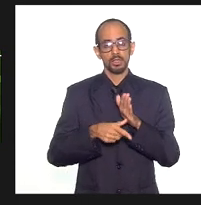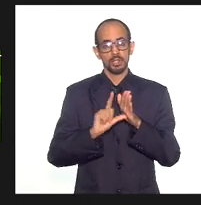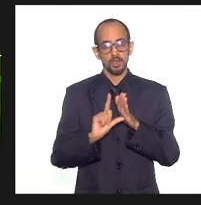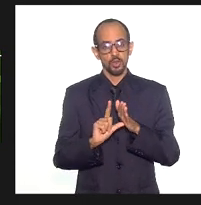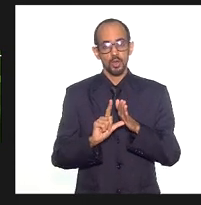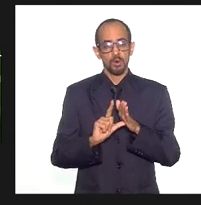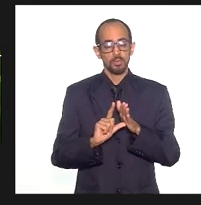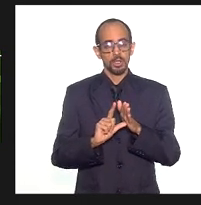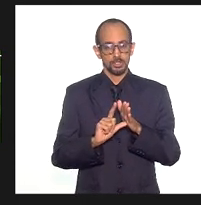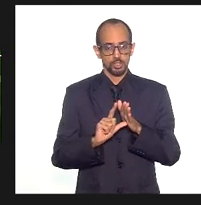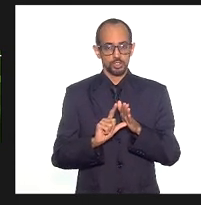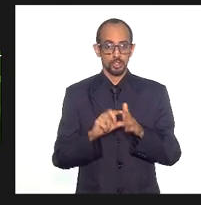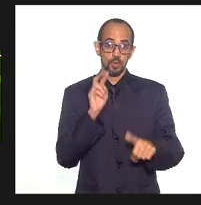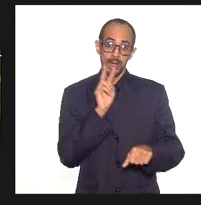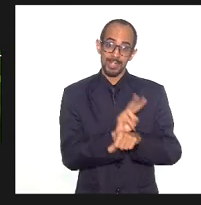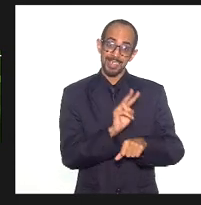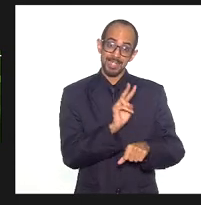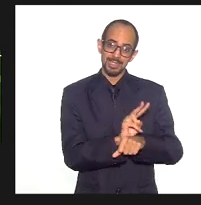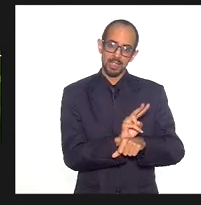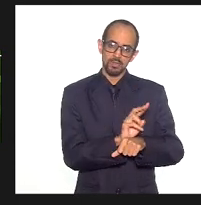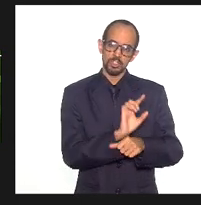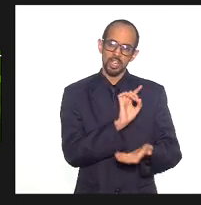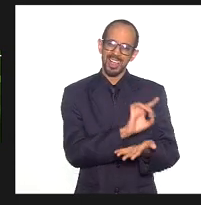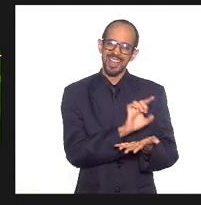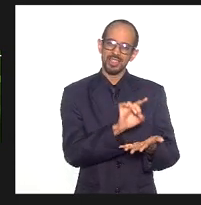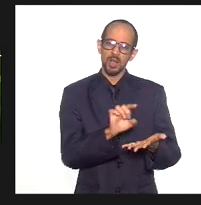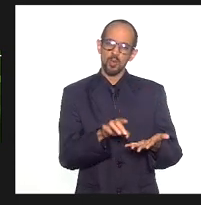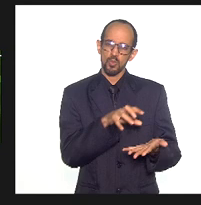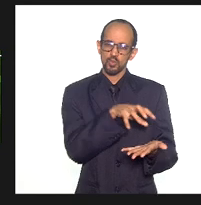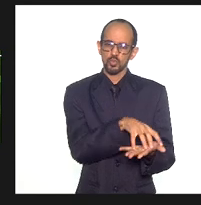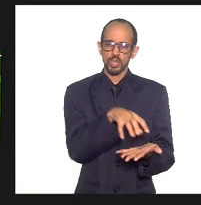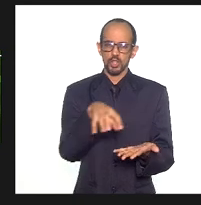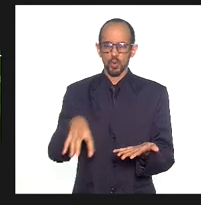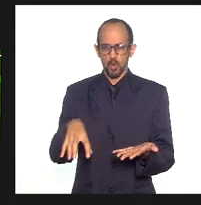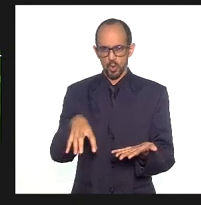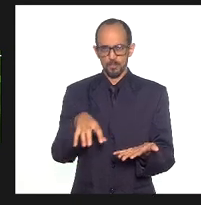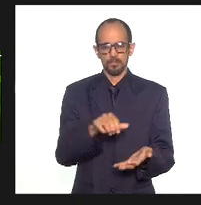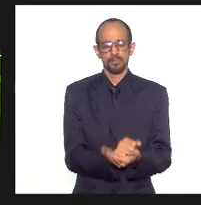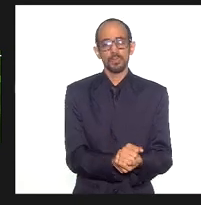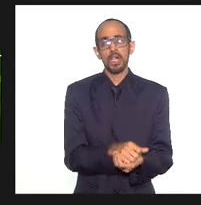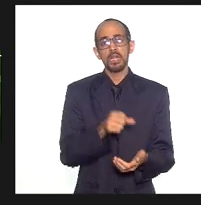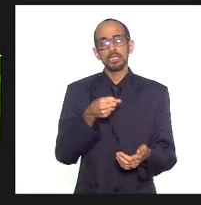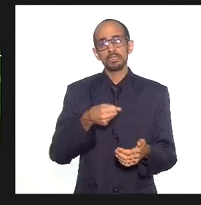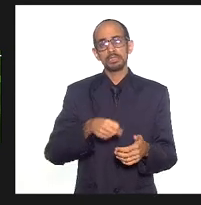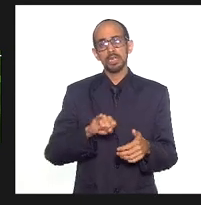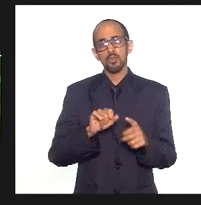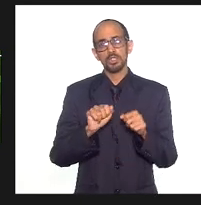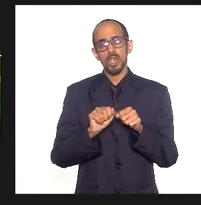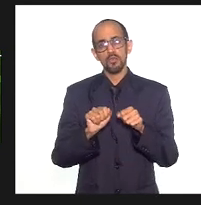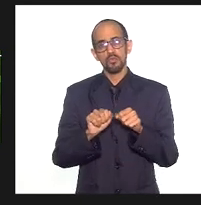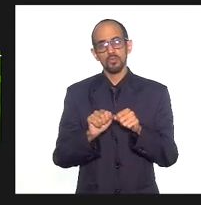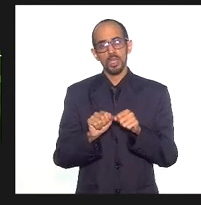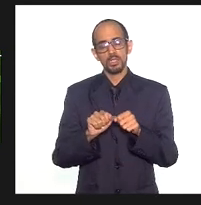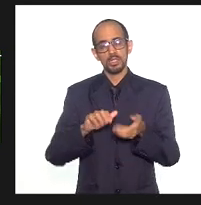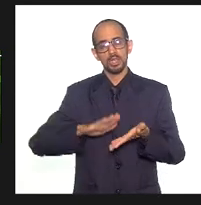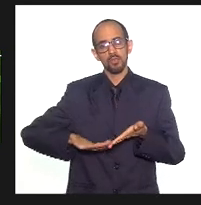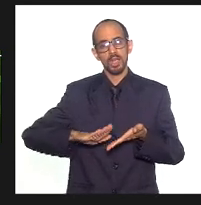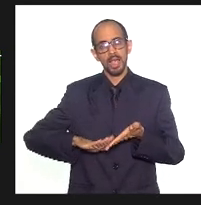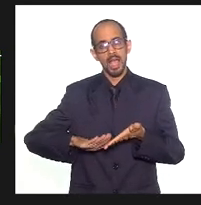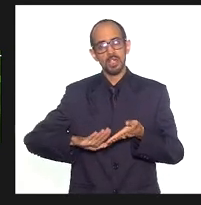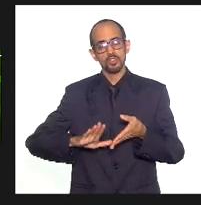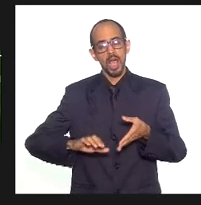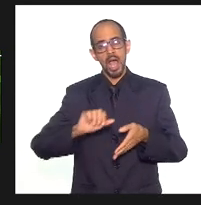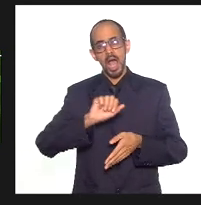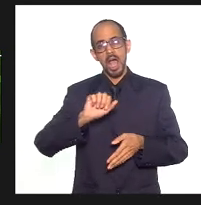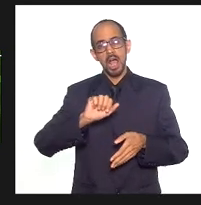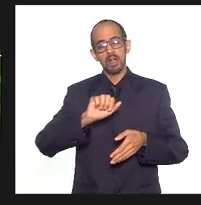em cada área. Ah, e se você fez ou identificou que tiveram gastos associados a outras